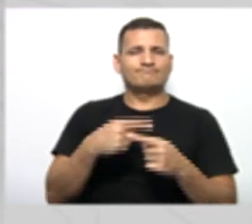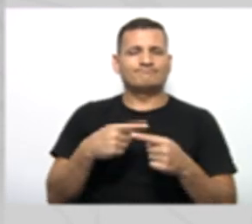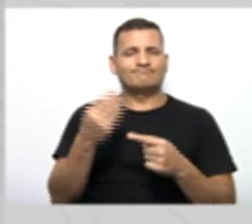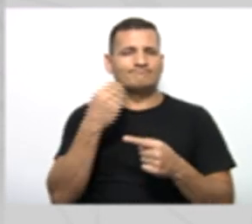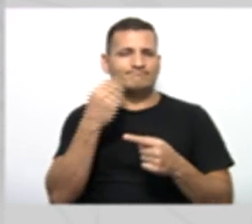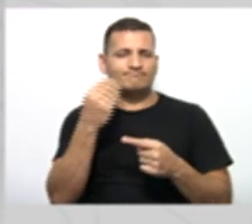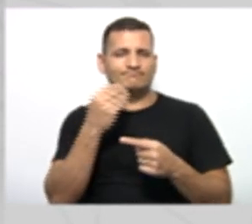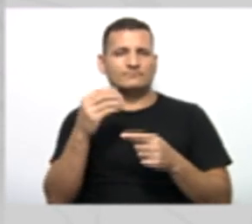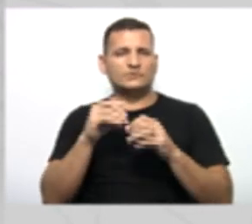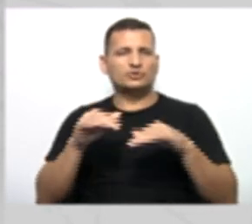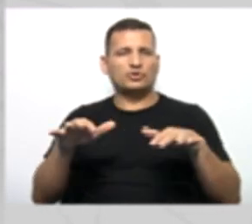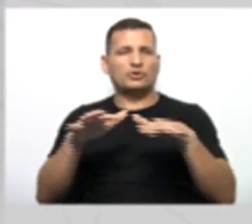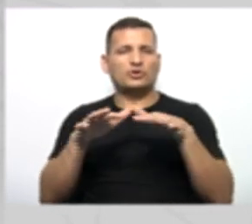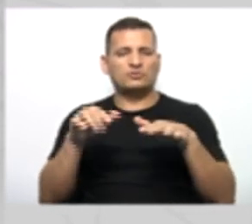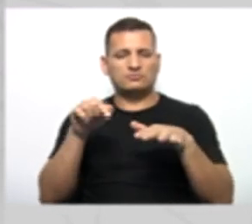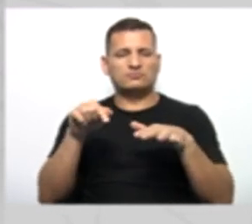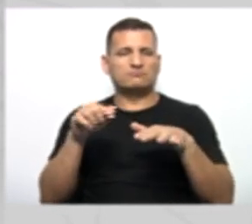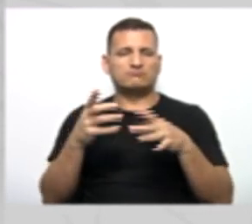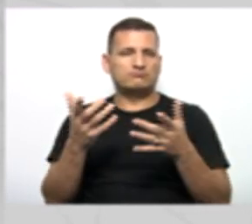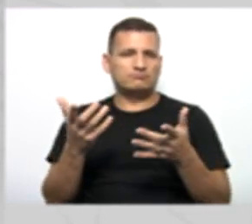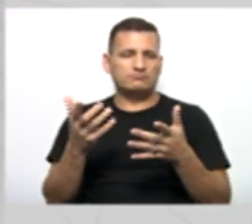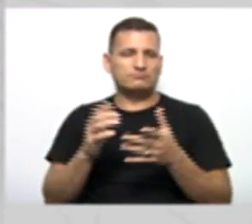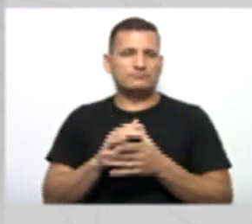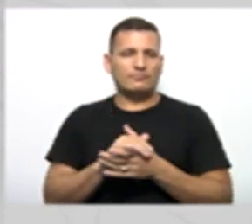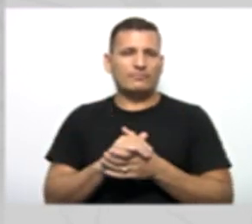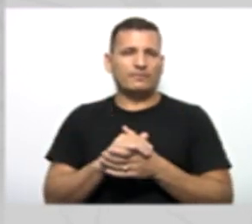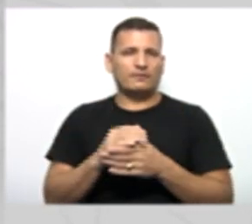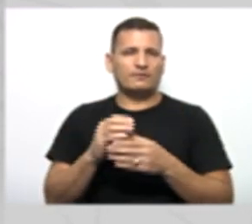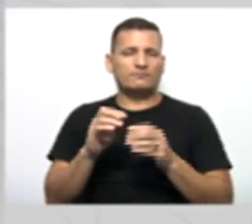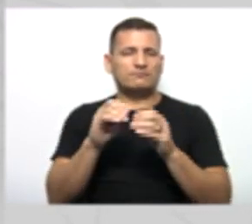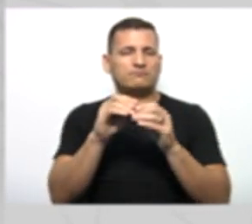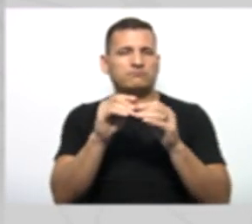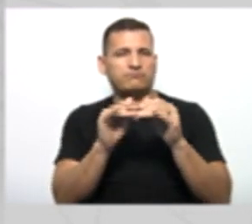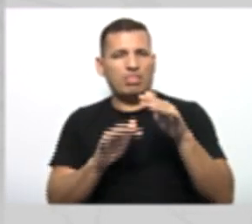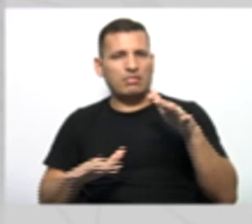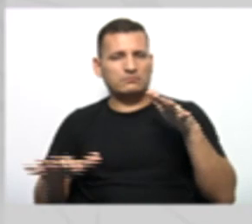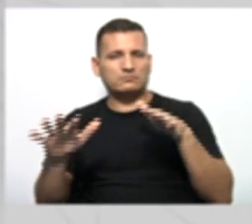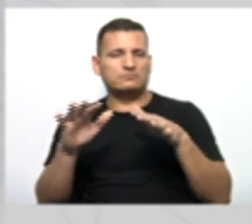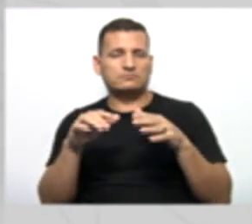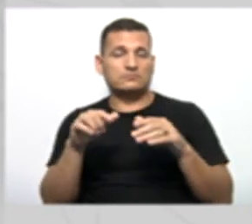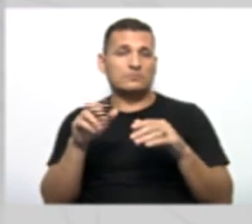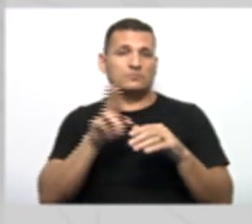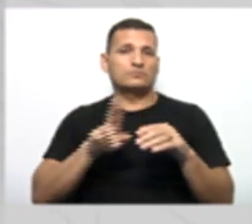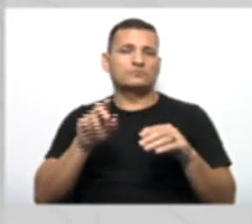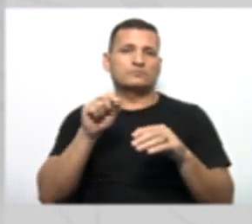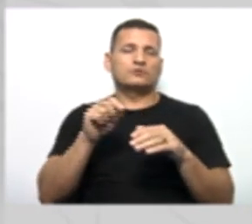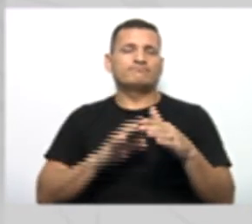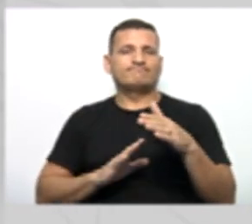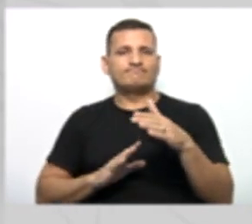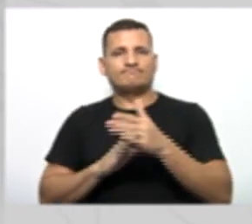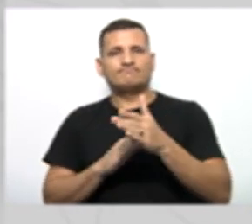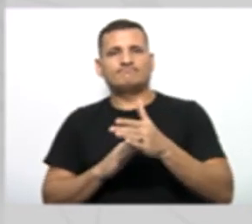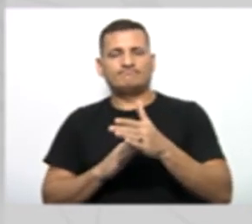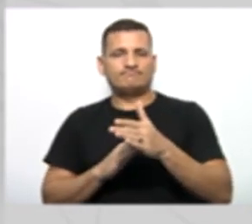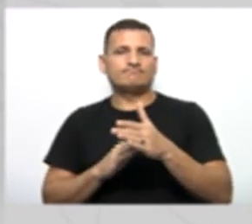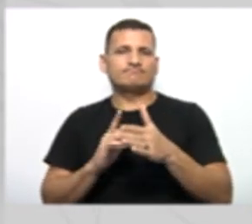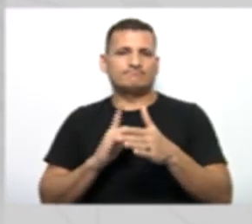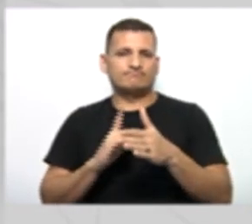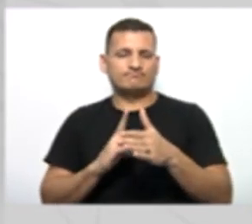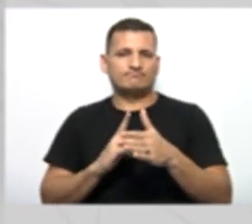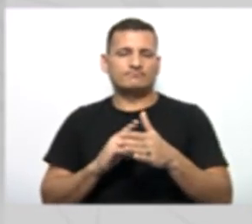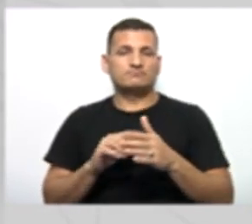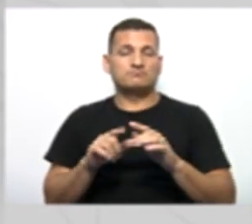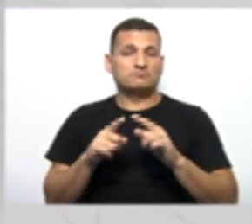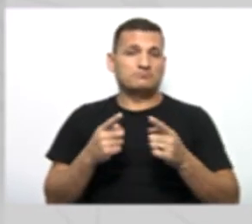solo delas ser muito arenoso, muito sujeito à degradação, foram estabelecido um uso restrito. Mas